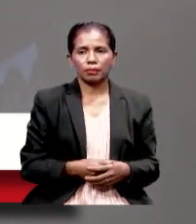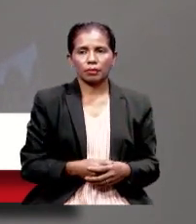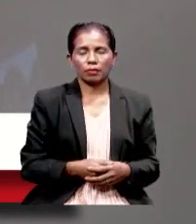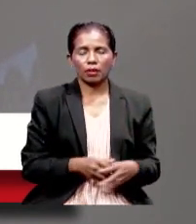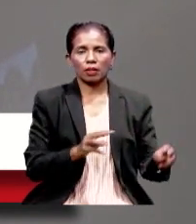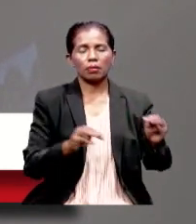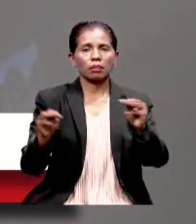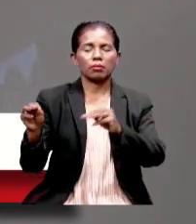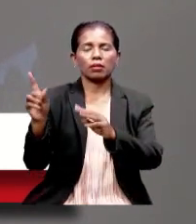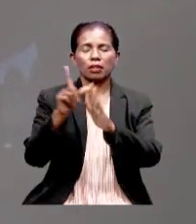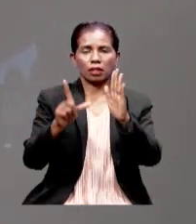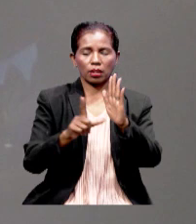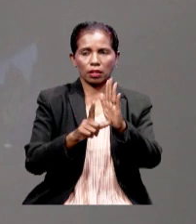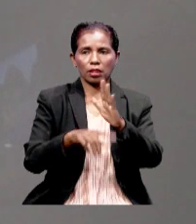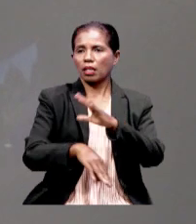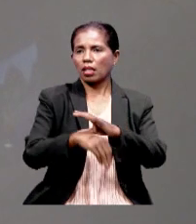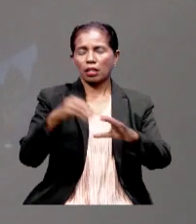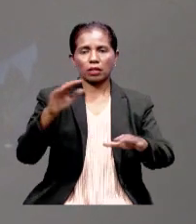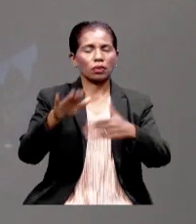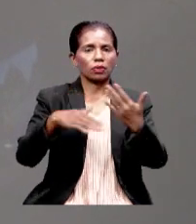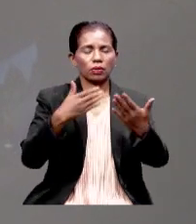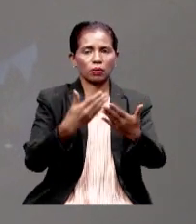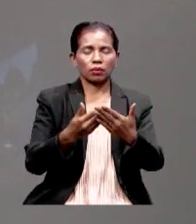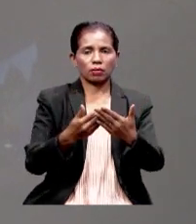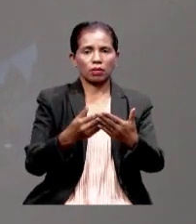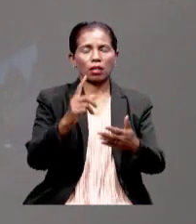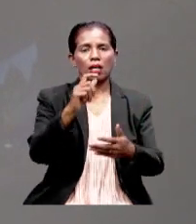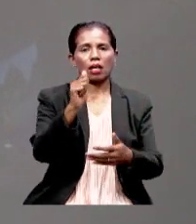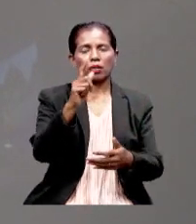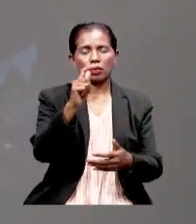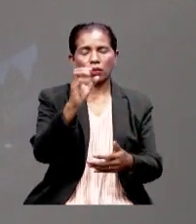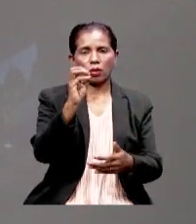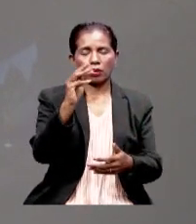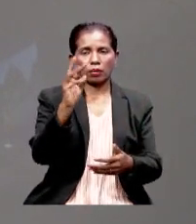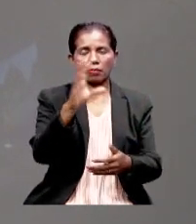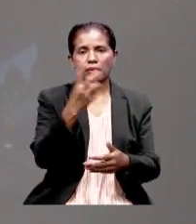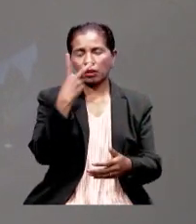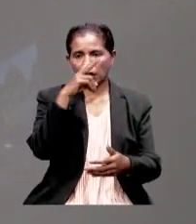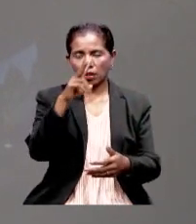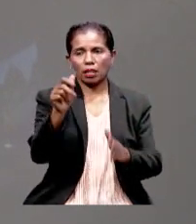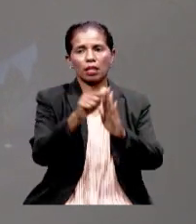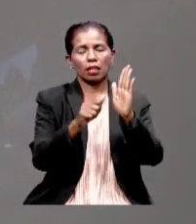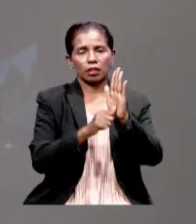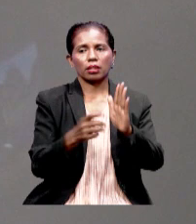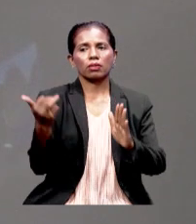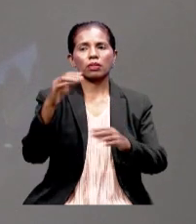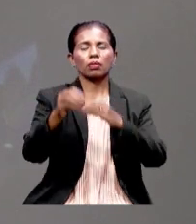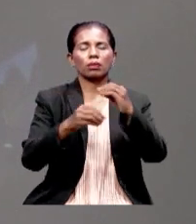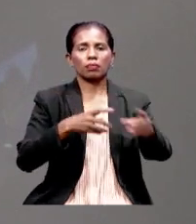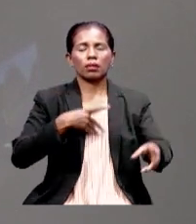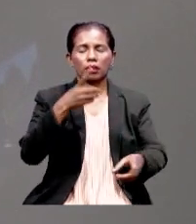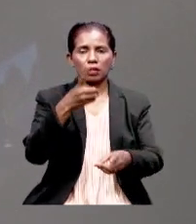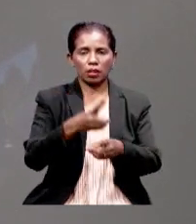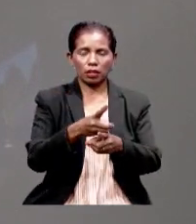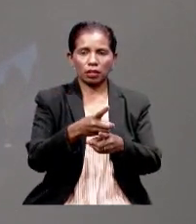Alteração de nene asai hoto na autonomia sirne. Basta ita hare artigo sir kono ba direito hoto